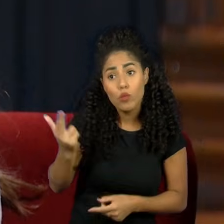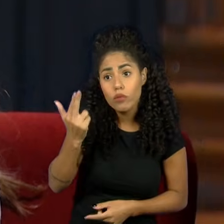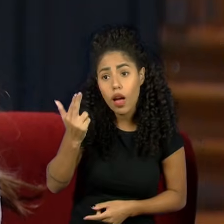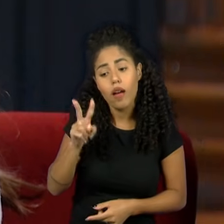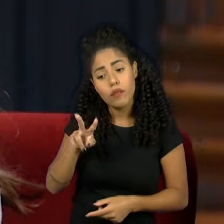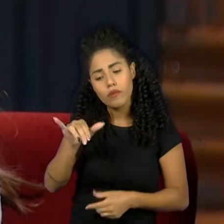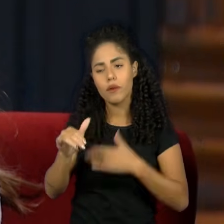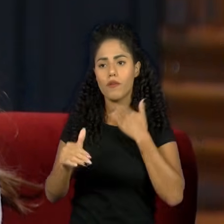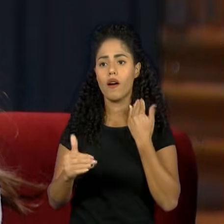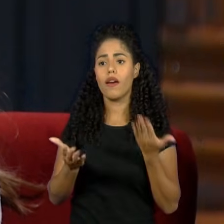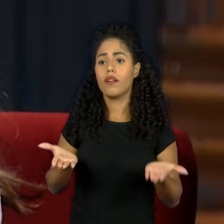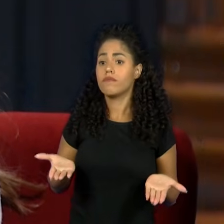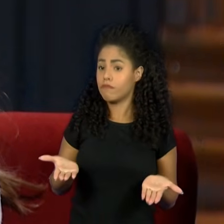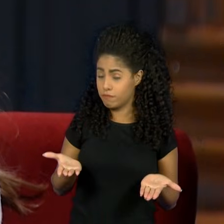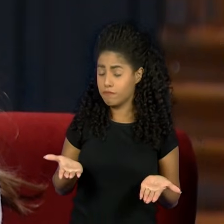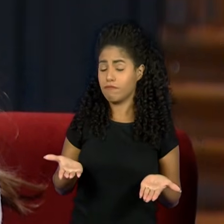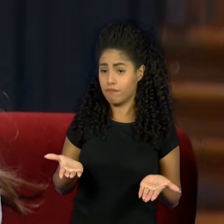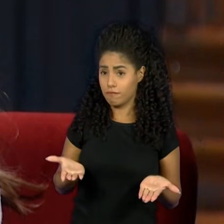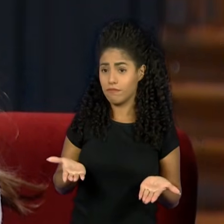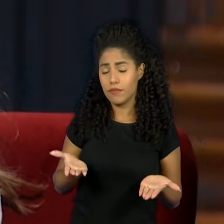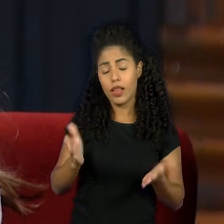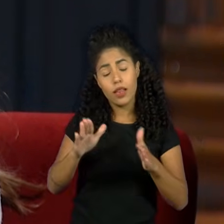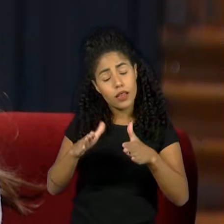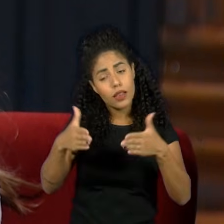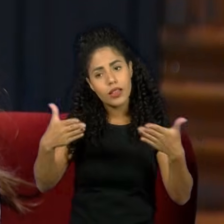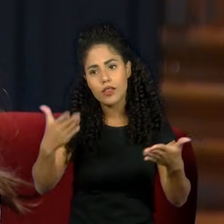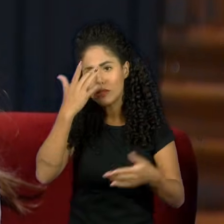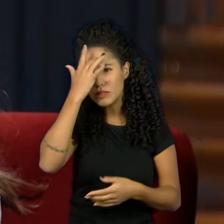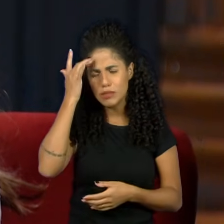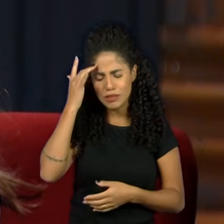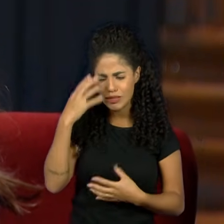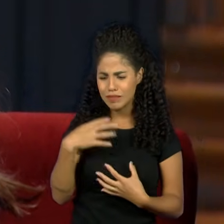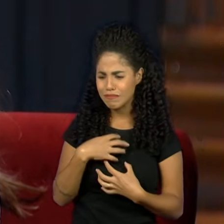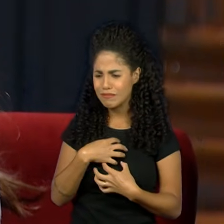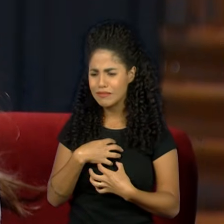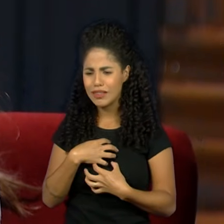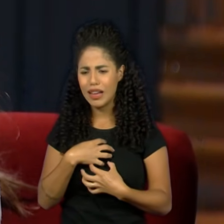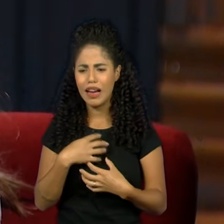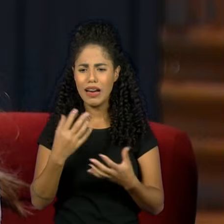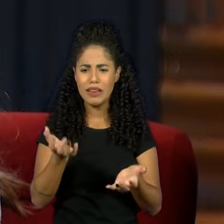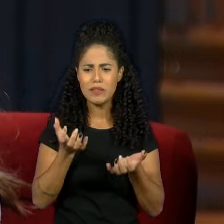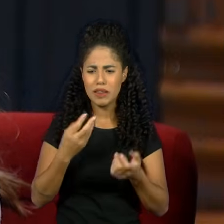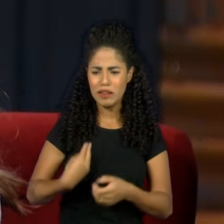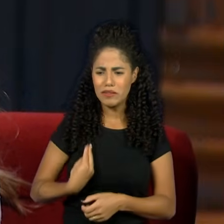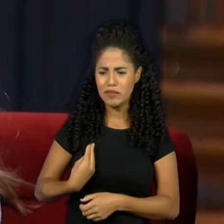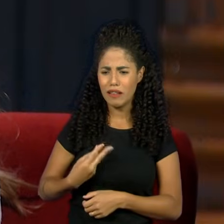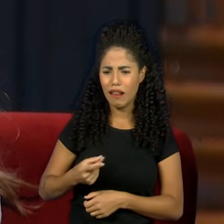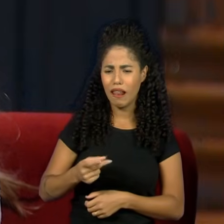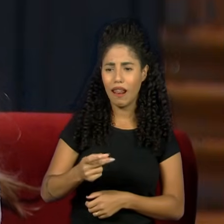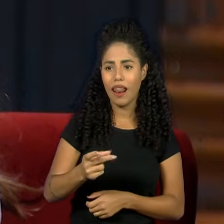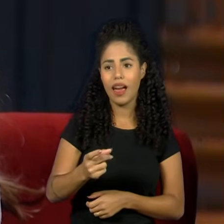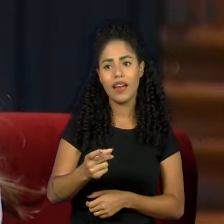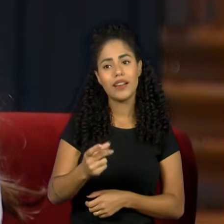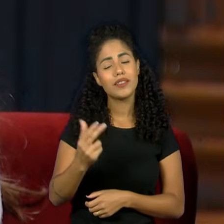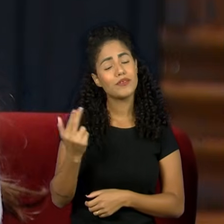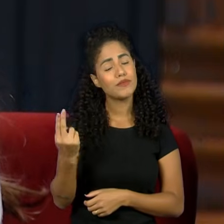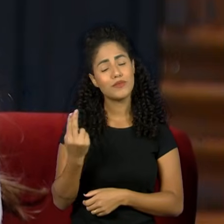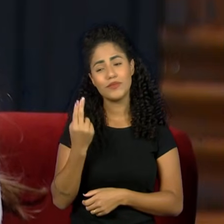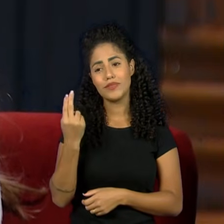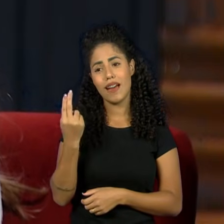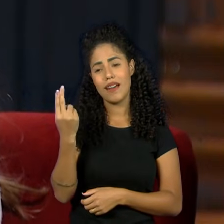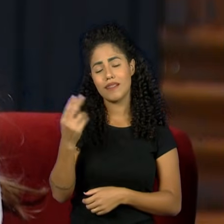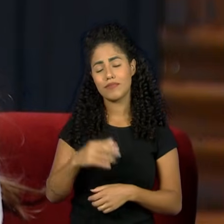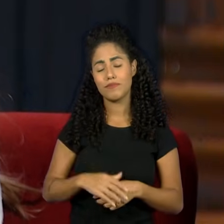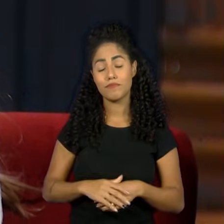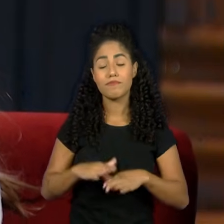você proibir as pessoas de morrer. Elas têm esse mau hábito de, pelo menos uma vez na vida, conseguir. Sim. E aí